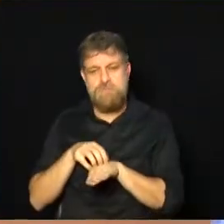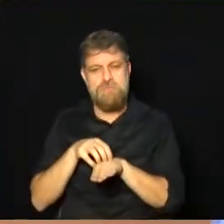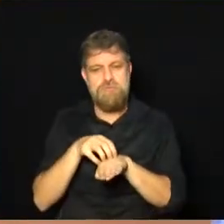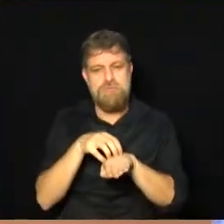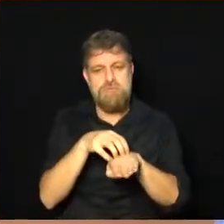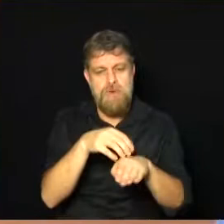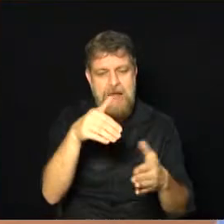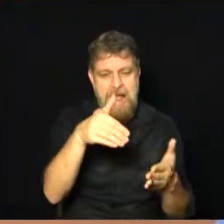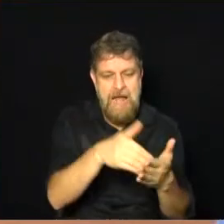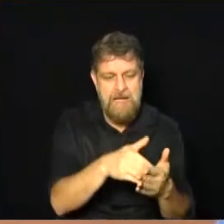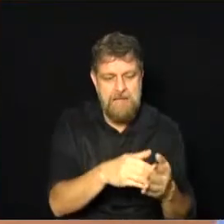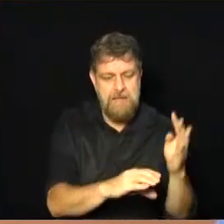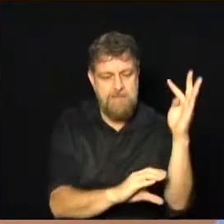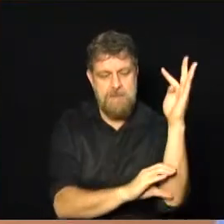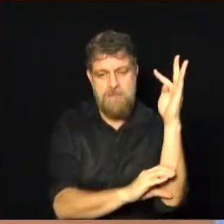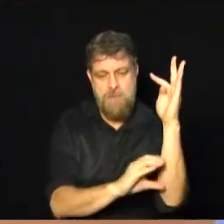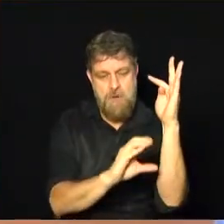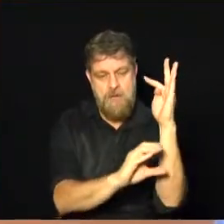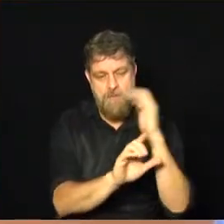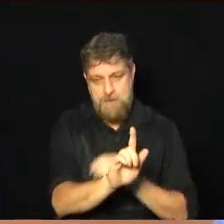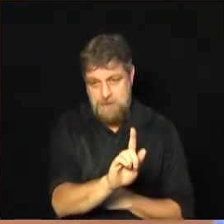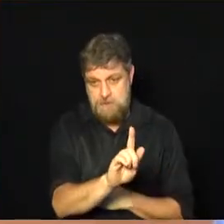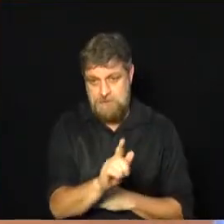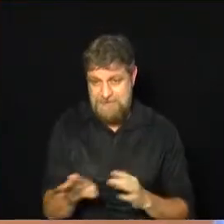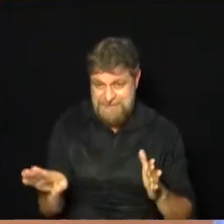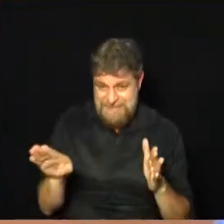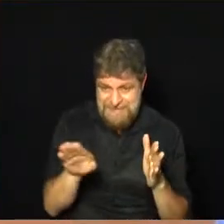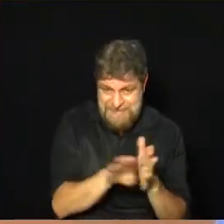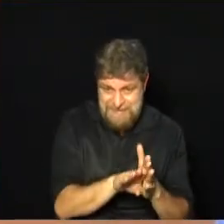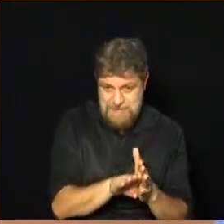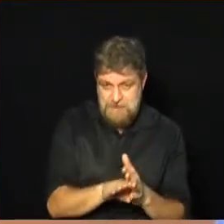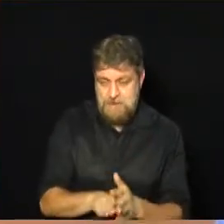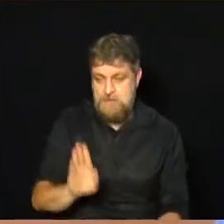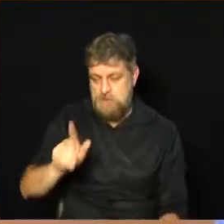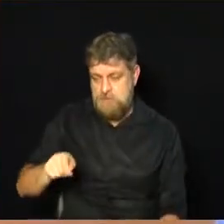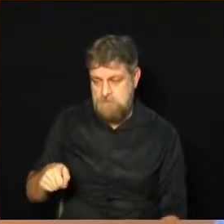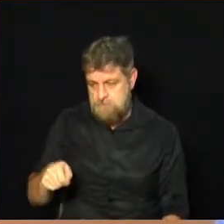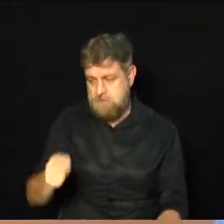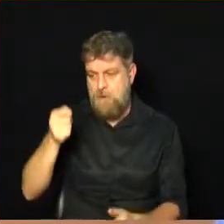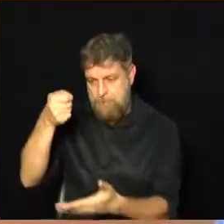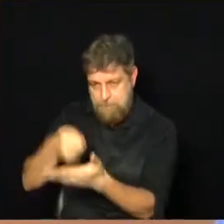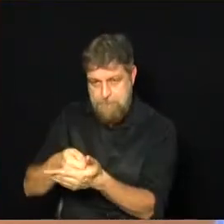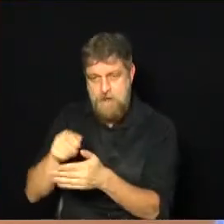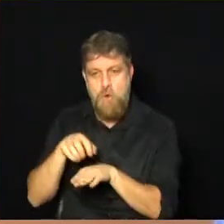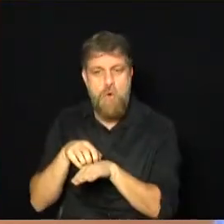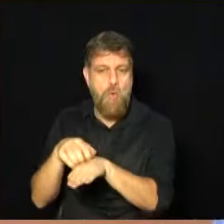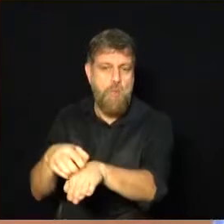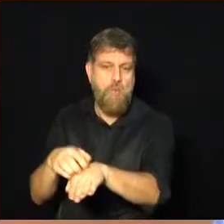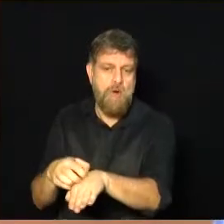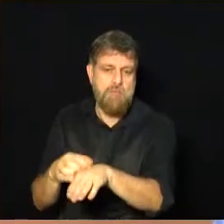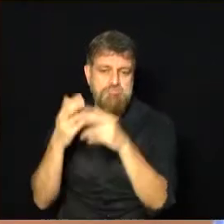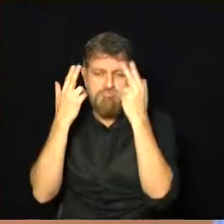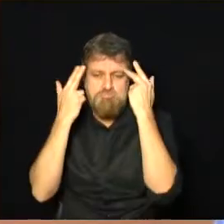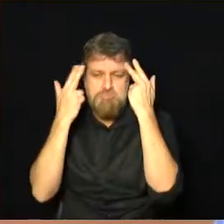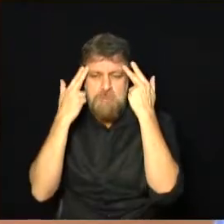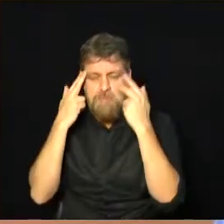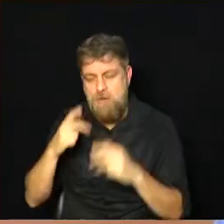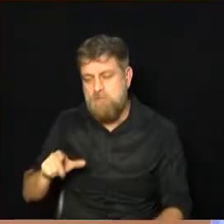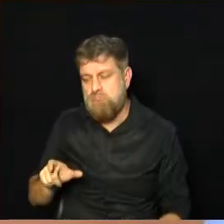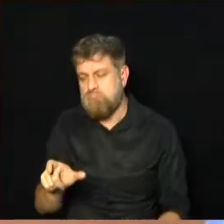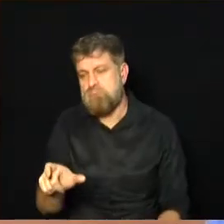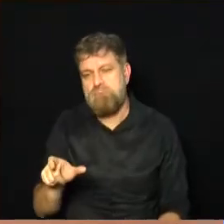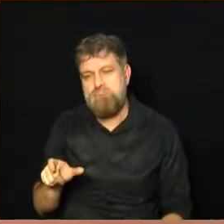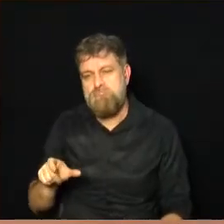ao terminal Campo Grande. Então, a hora que ele chega no terminal, então ele valida, sobe dentro de um ônibus, numa linha alimentadora, valida o bilhete,